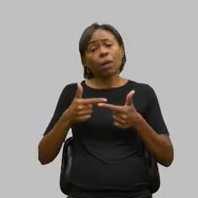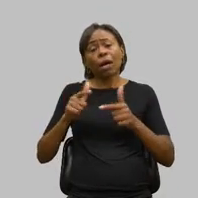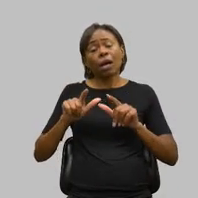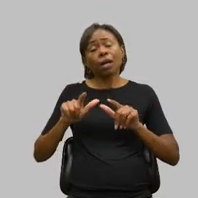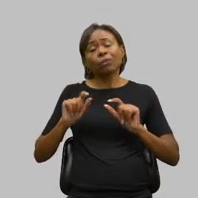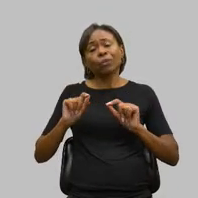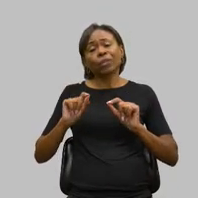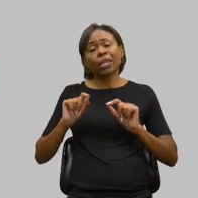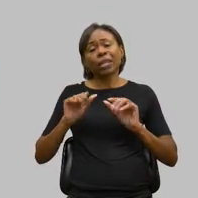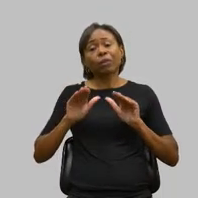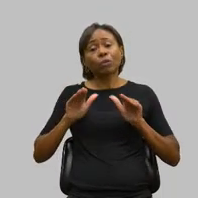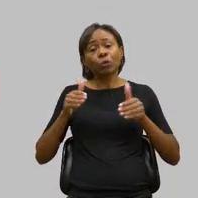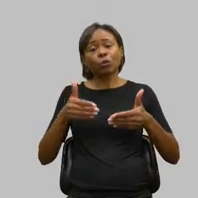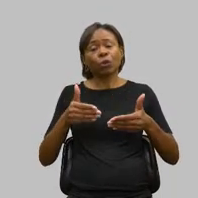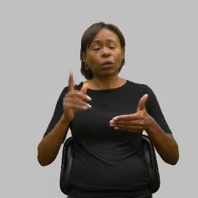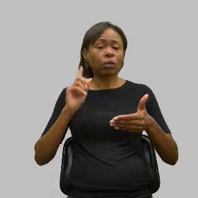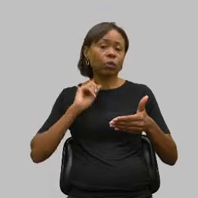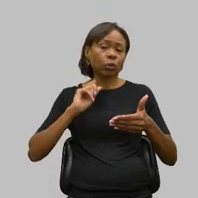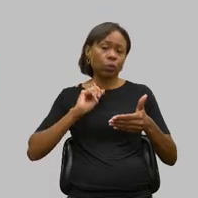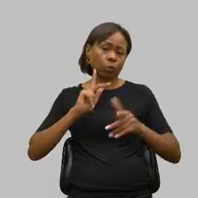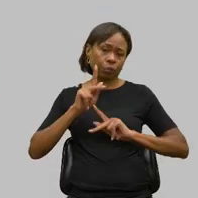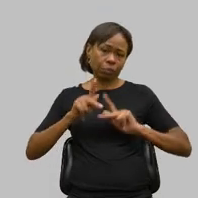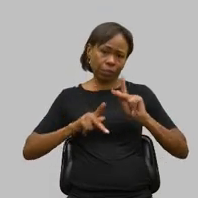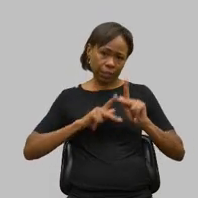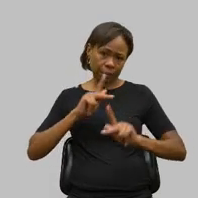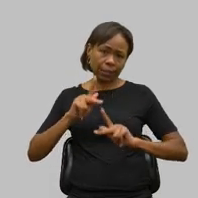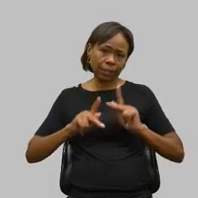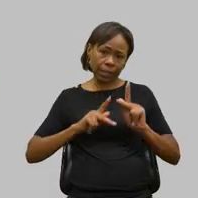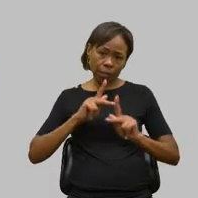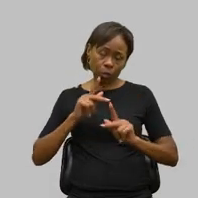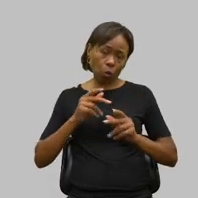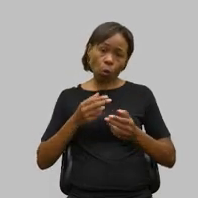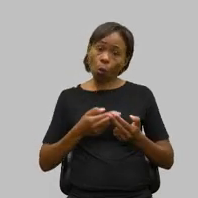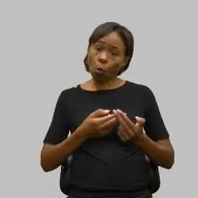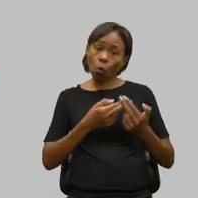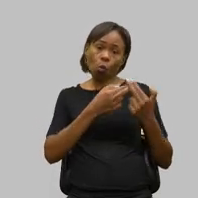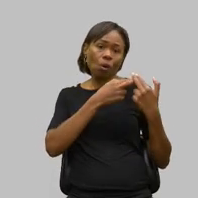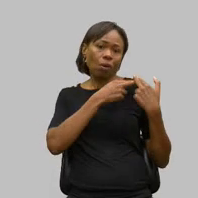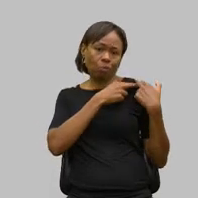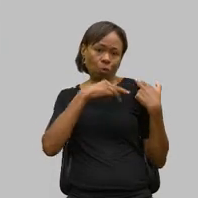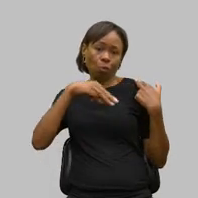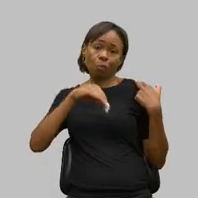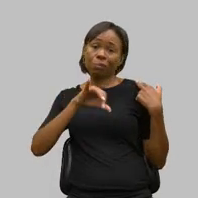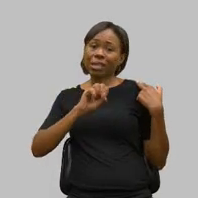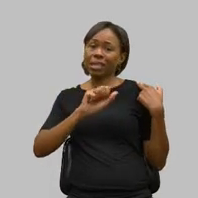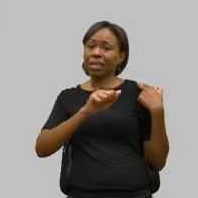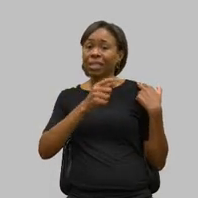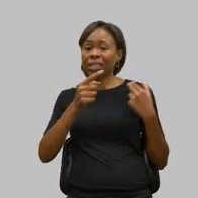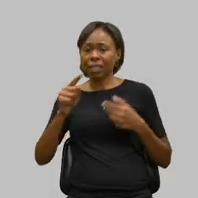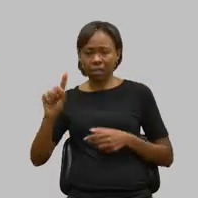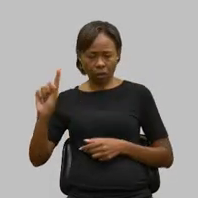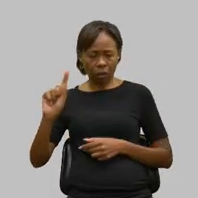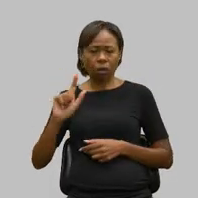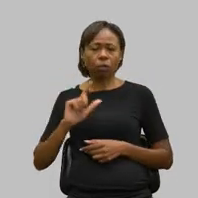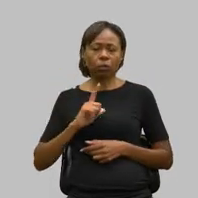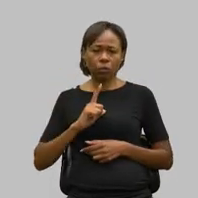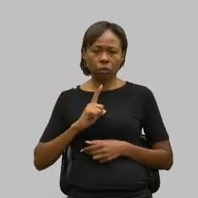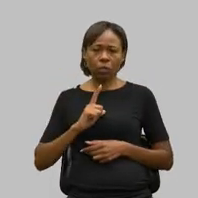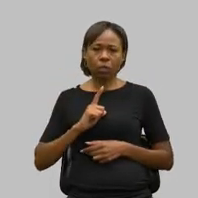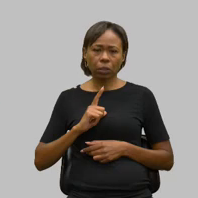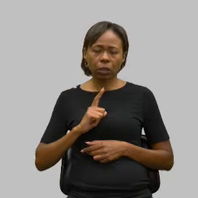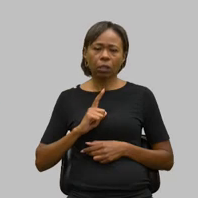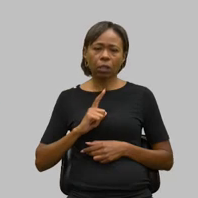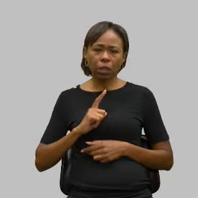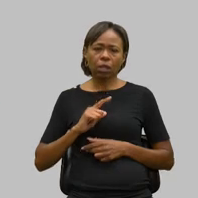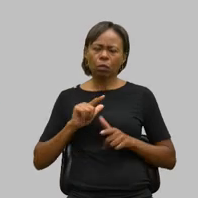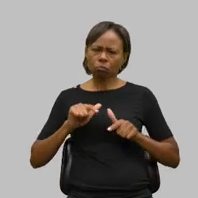mineiros, levando isso como missão. E não bastasse todo esse desprendimento, ele faz isso com uma imensa